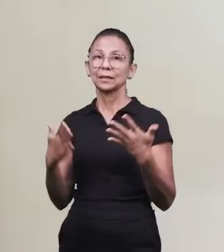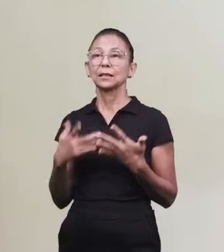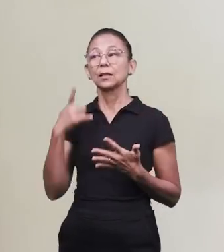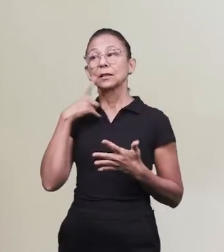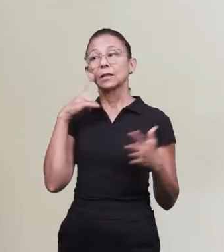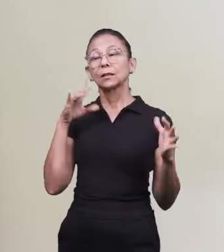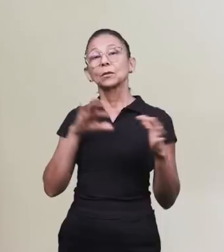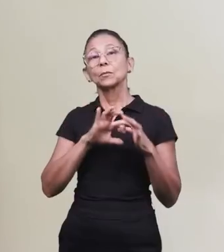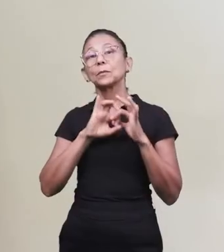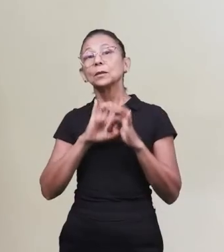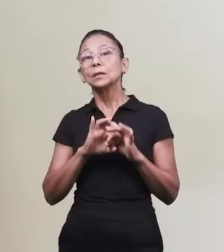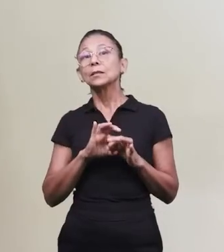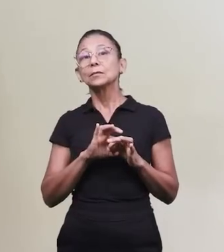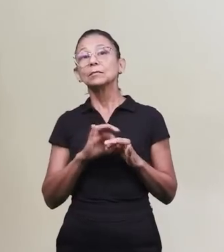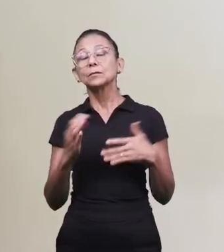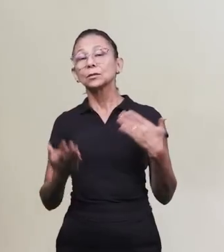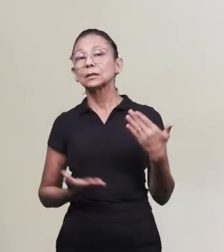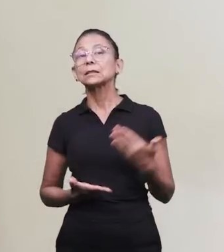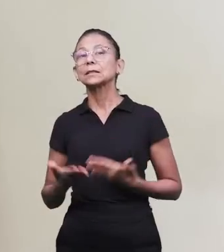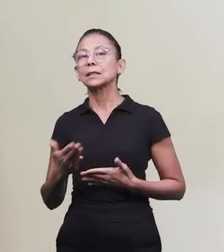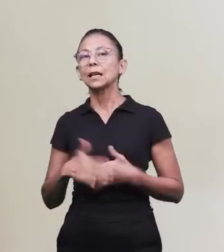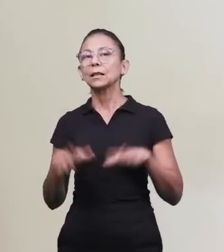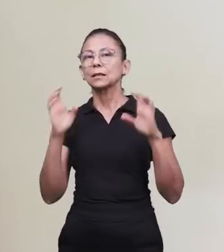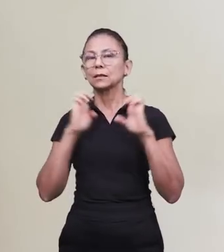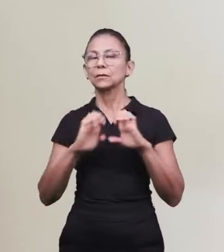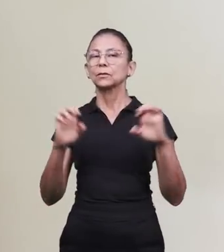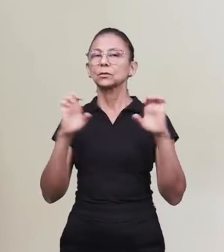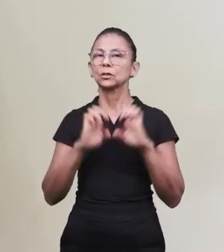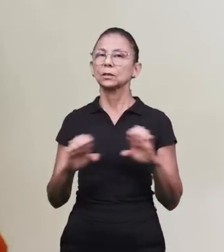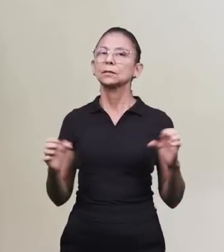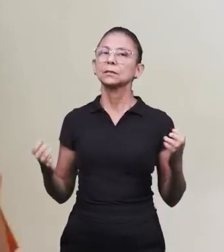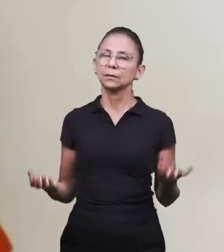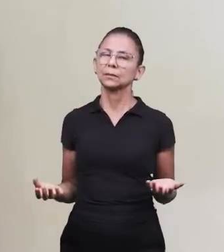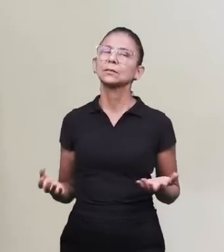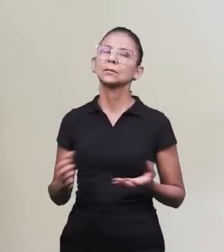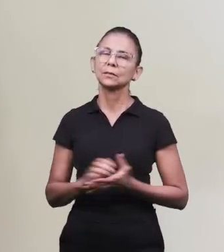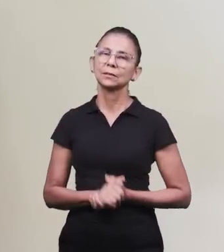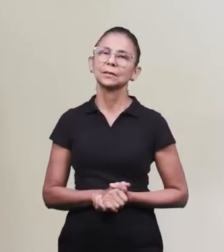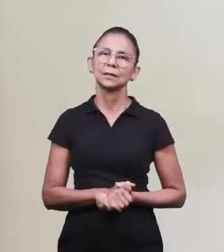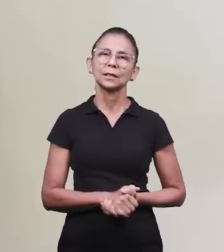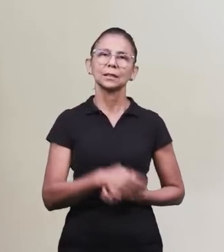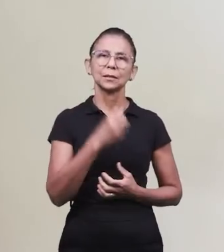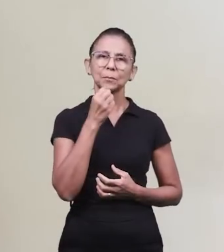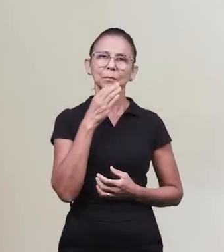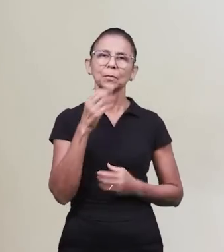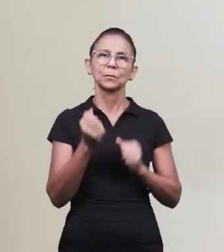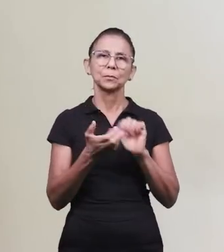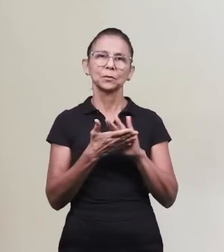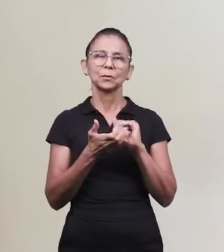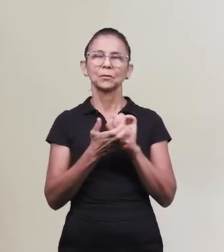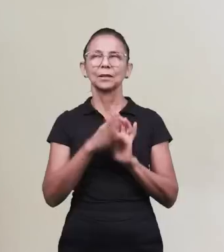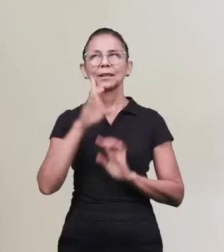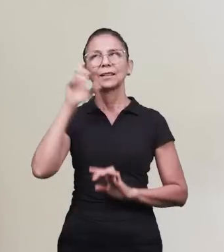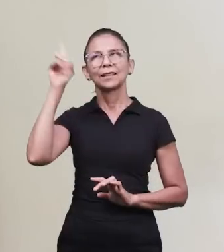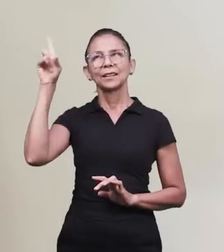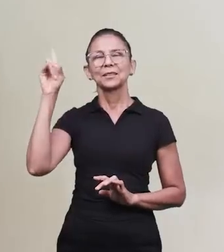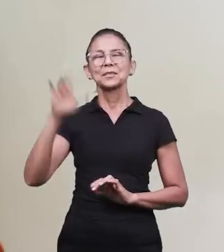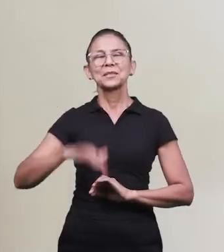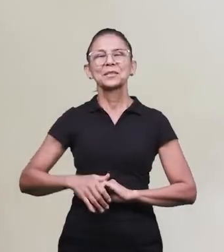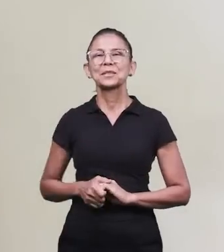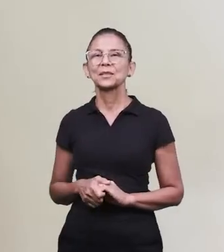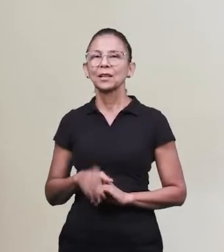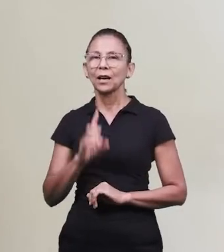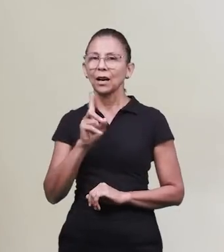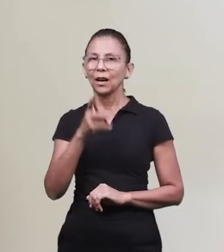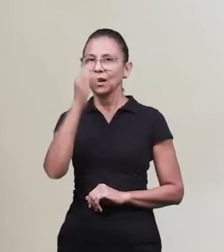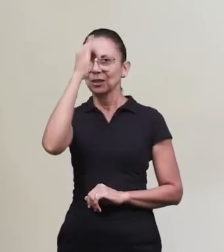dos irmãos, principalmente levando a preciosa semente e falando a todos que bom é louvar ao Rei dos Reis. E ó, Jorge, conto com